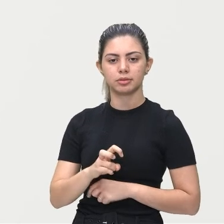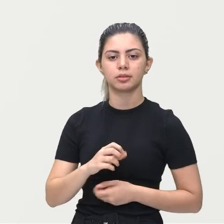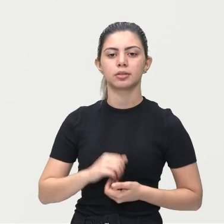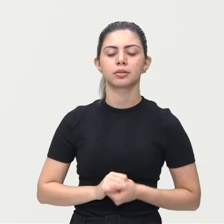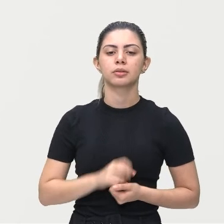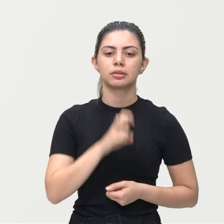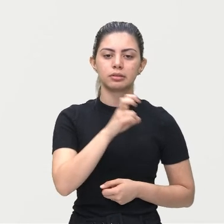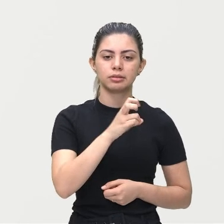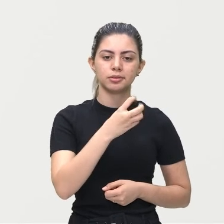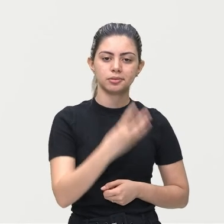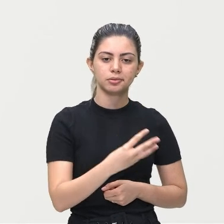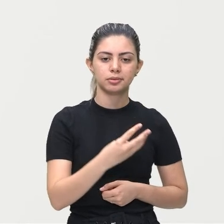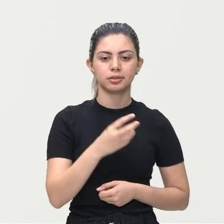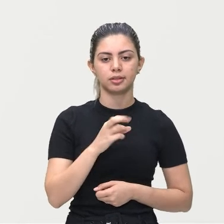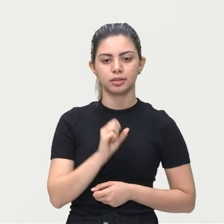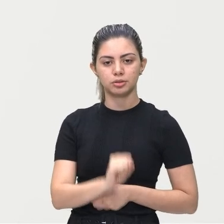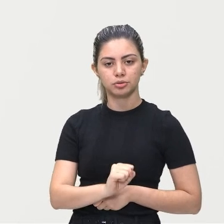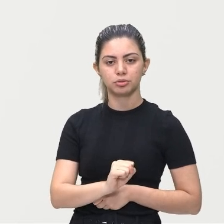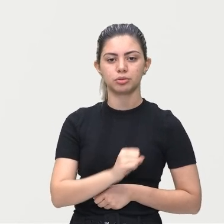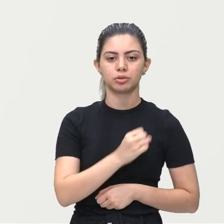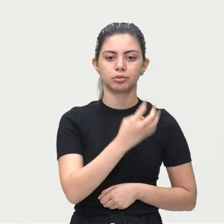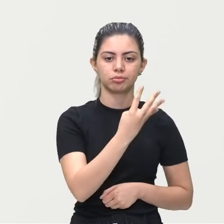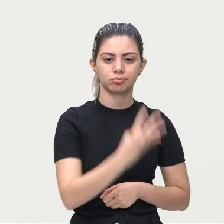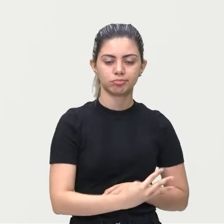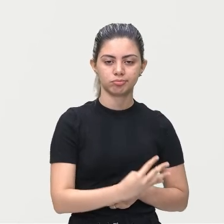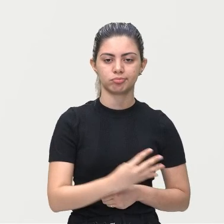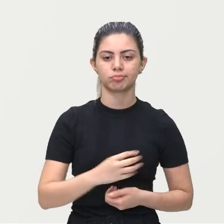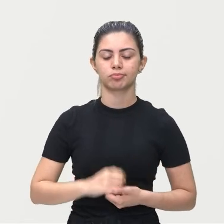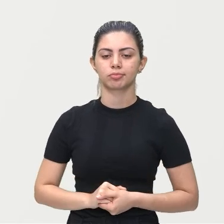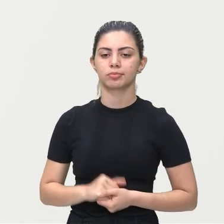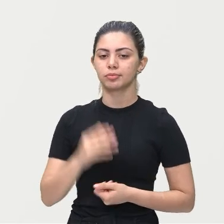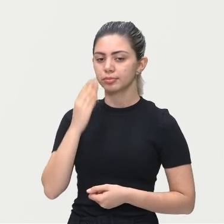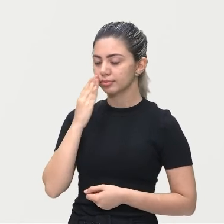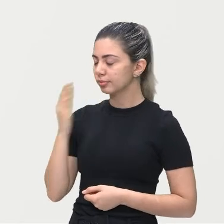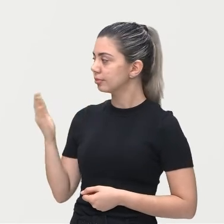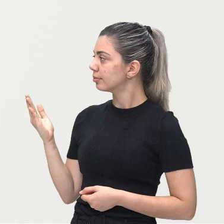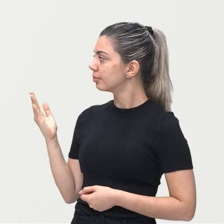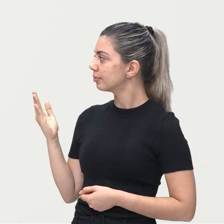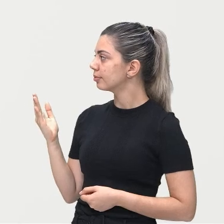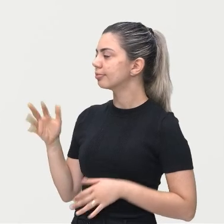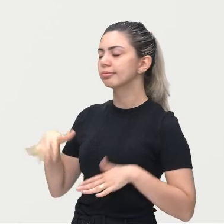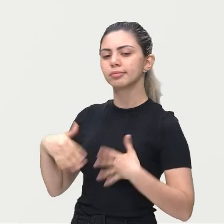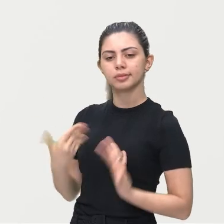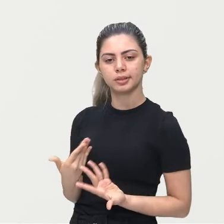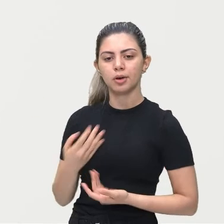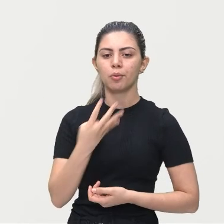e 3 dá 8, 4, ou seja, olha com quanto ele ficou, ou seja,